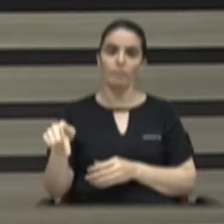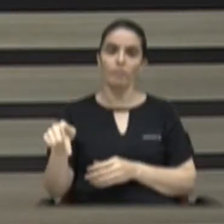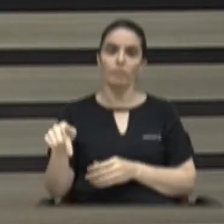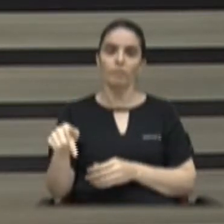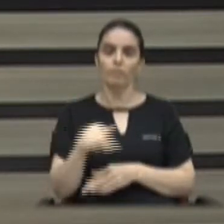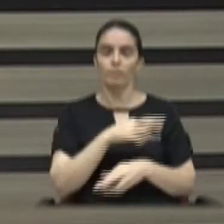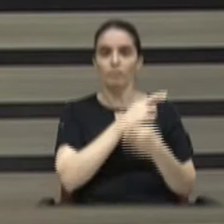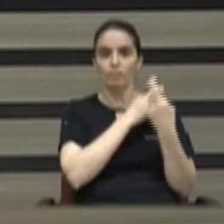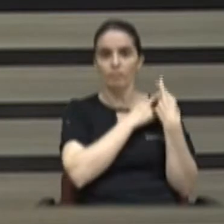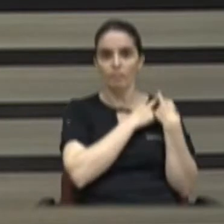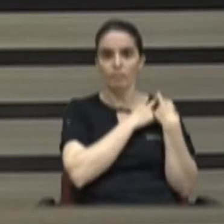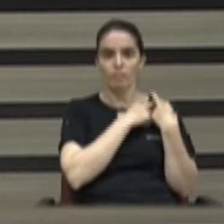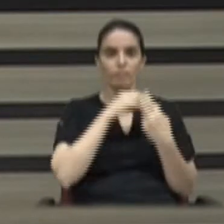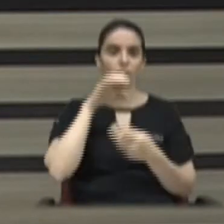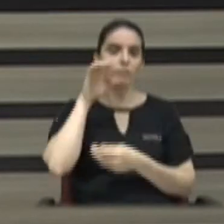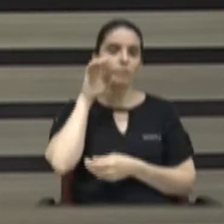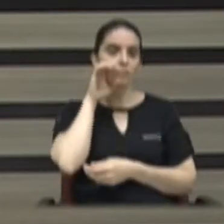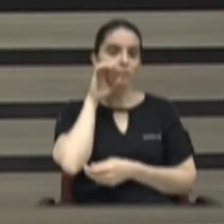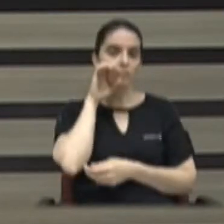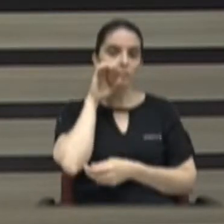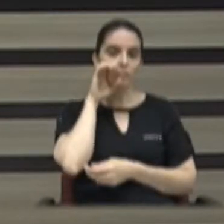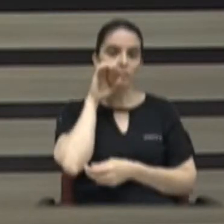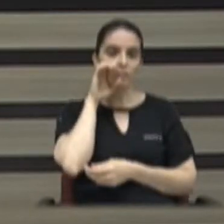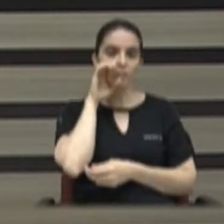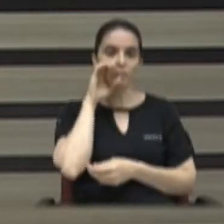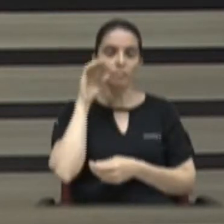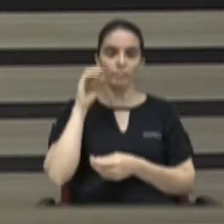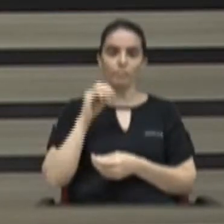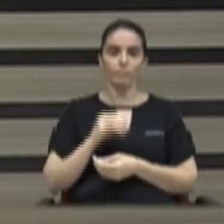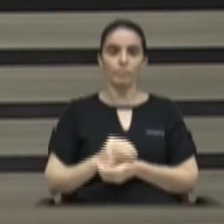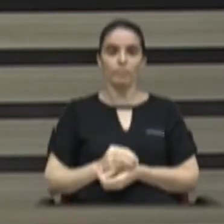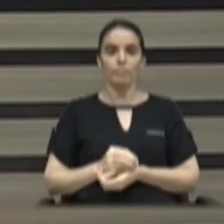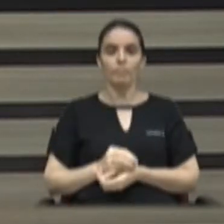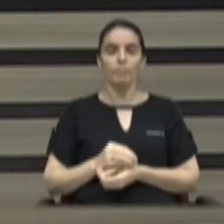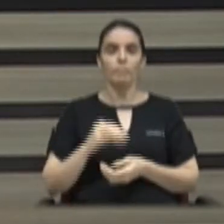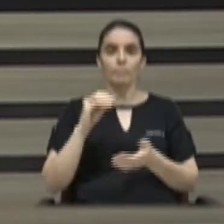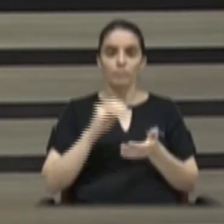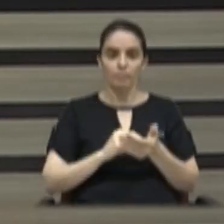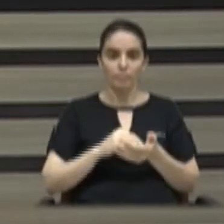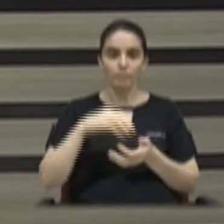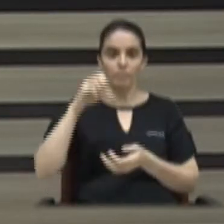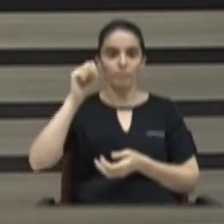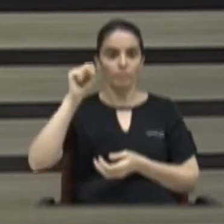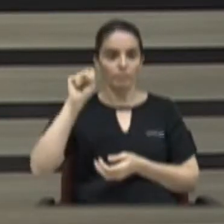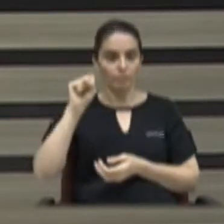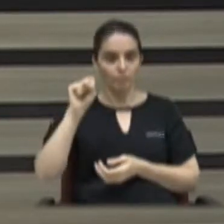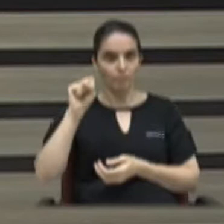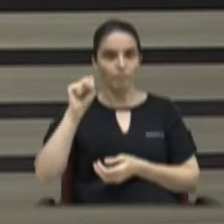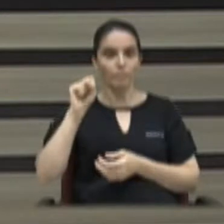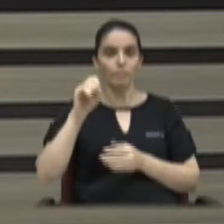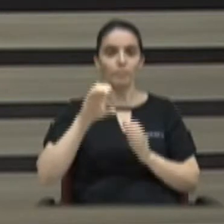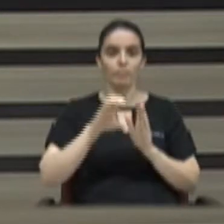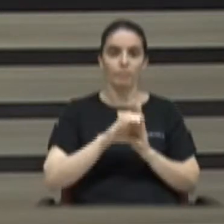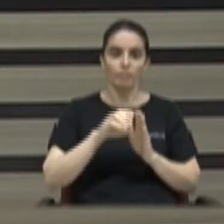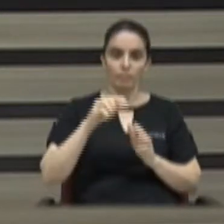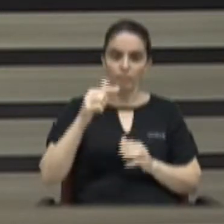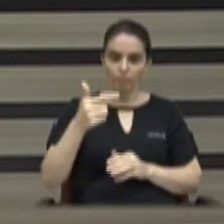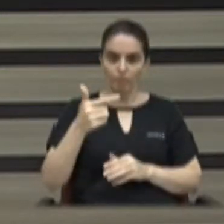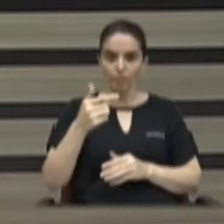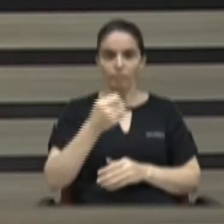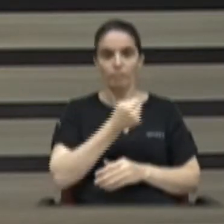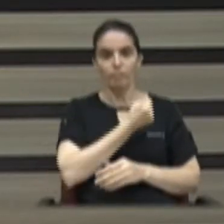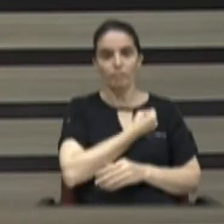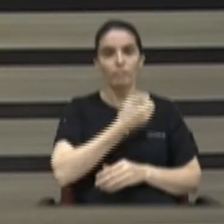de autoria da vereadora Constância Bebet Dutra, Constância Félix, que acrescenta a seção 8ª no capítulo